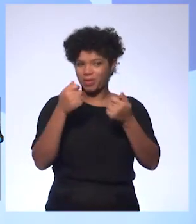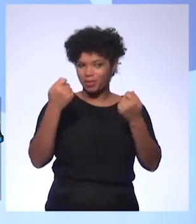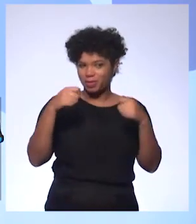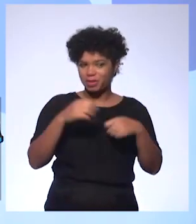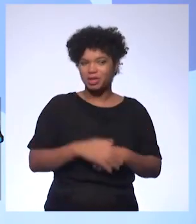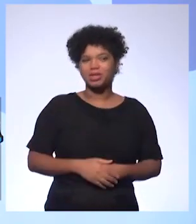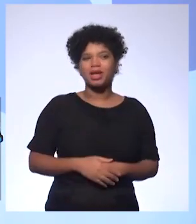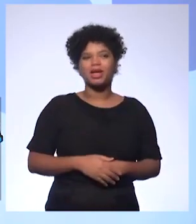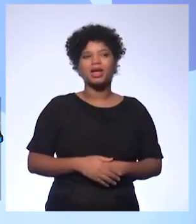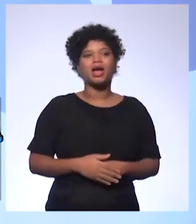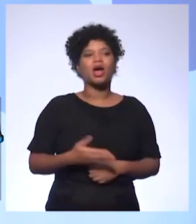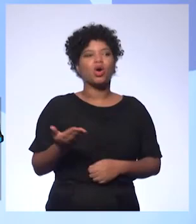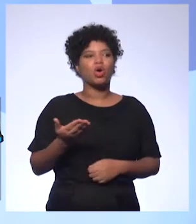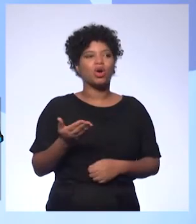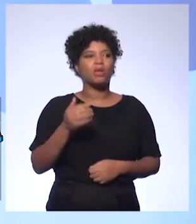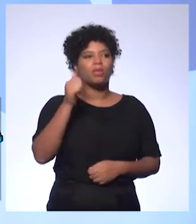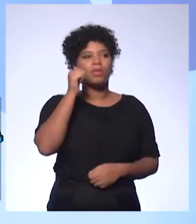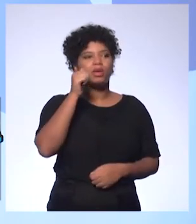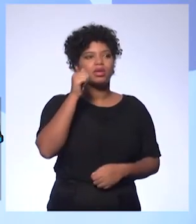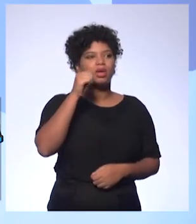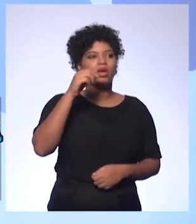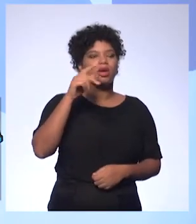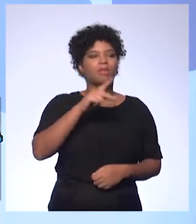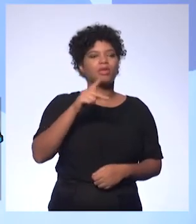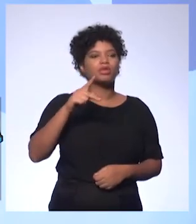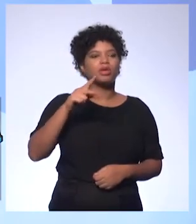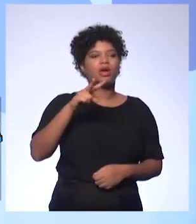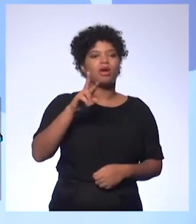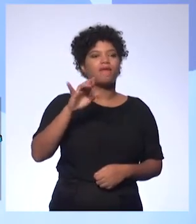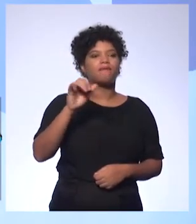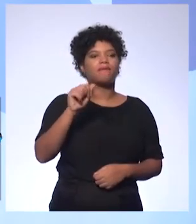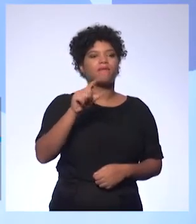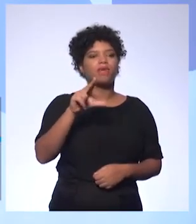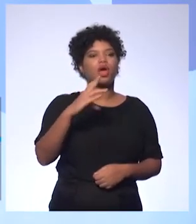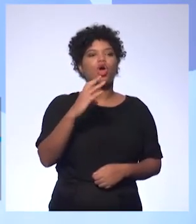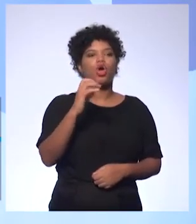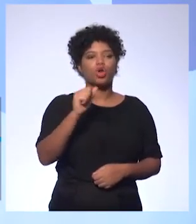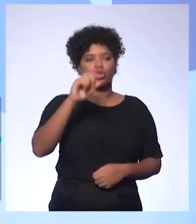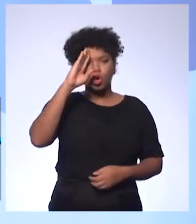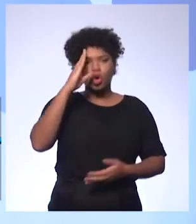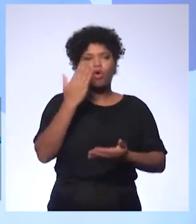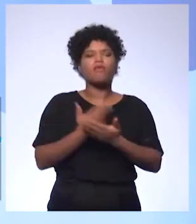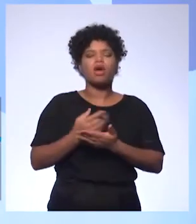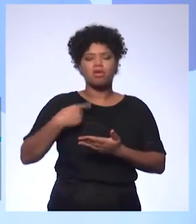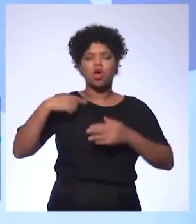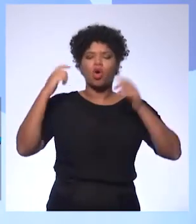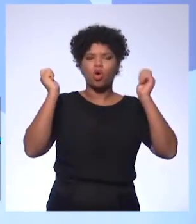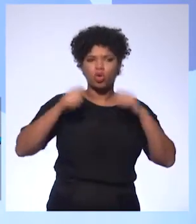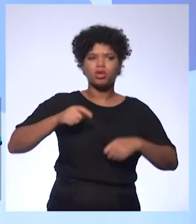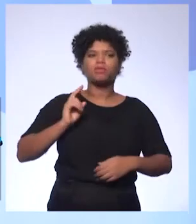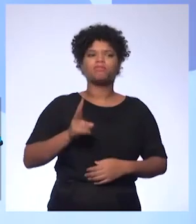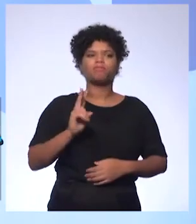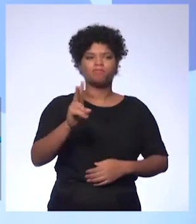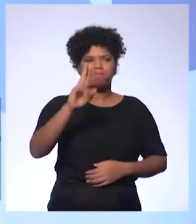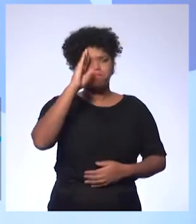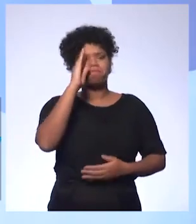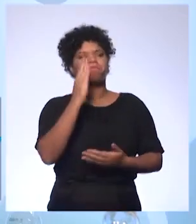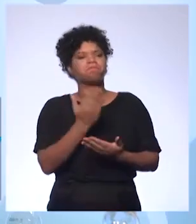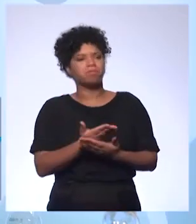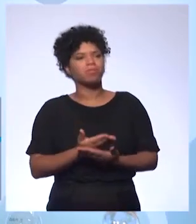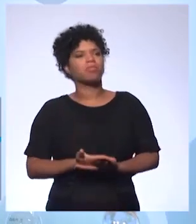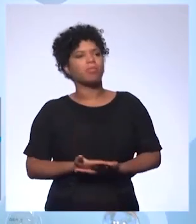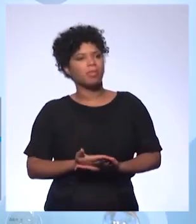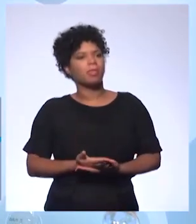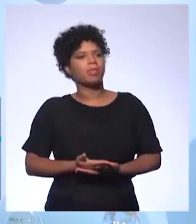por fim, né, a professora Vera Lúcia, acreditar que você é capaz e seguir em frente com esta confiança. Olha, muito